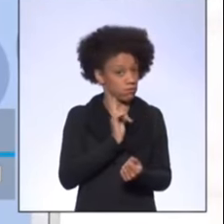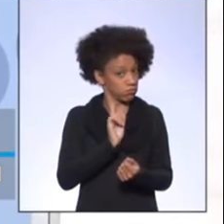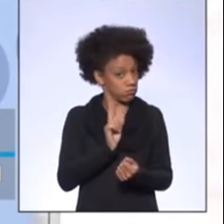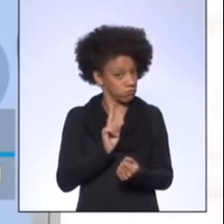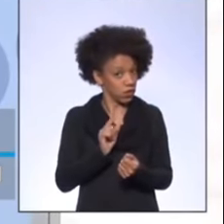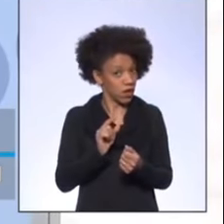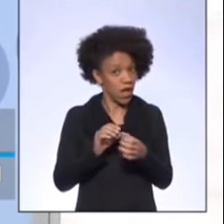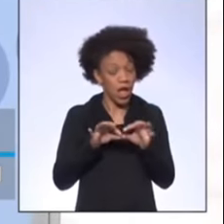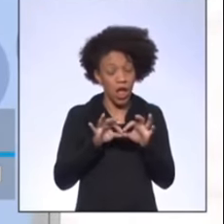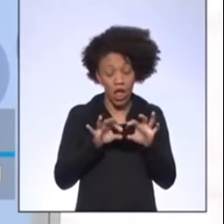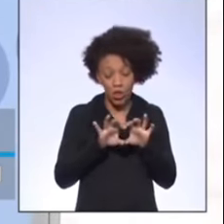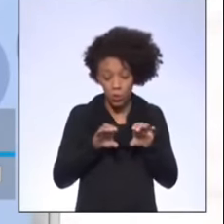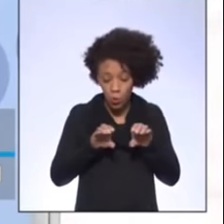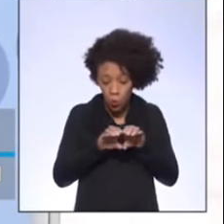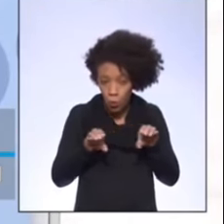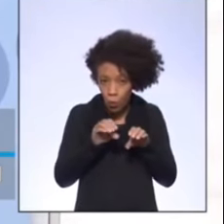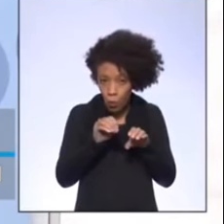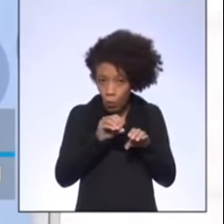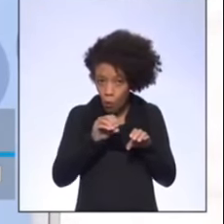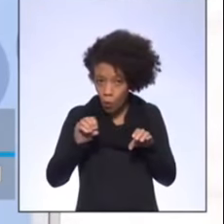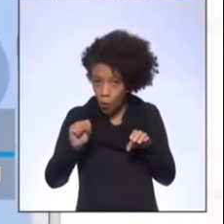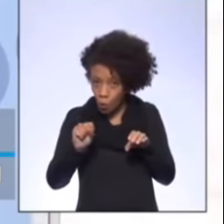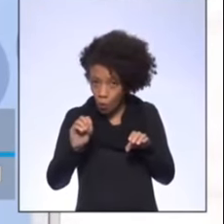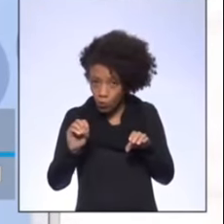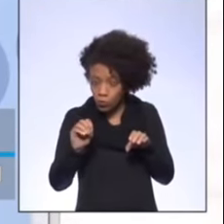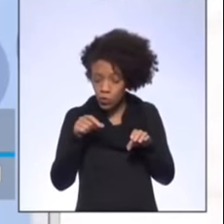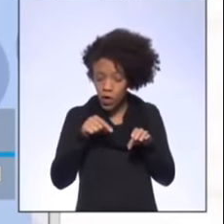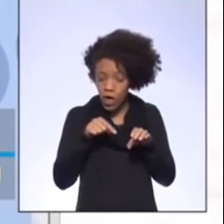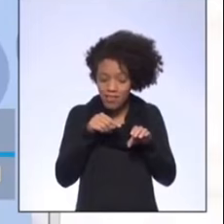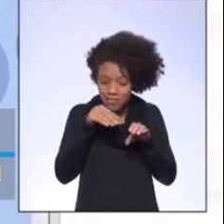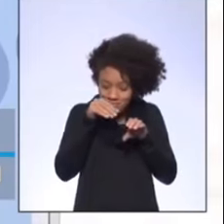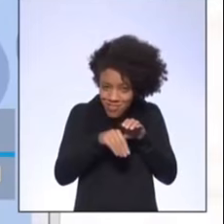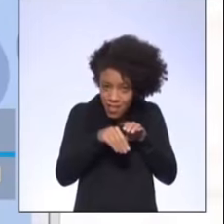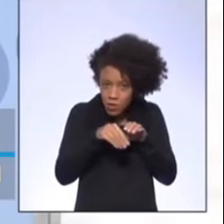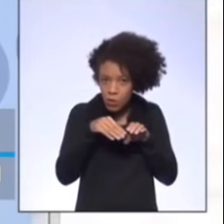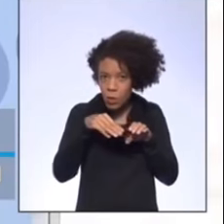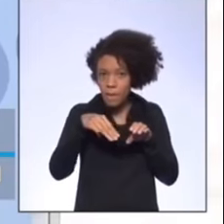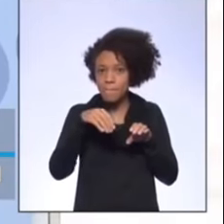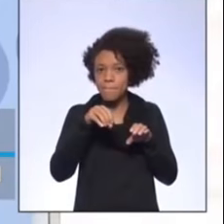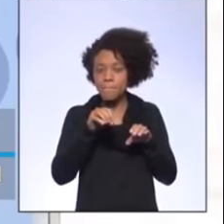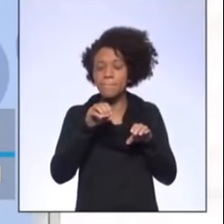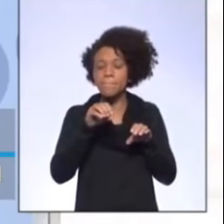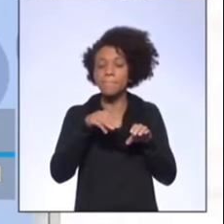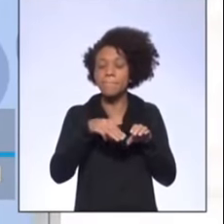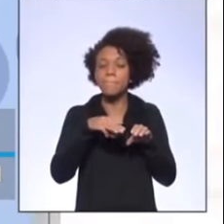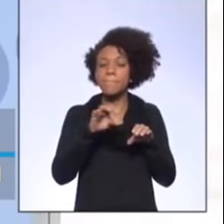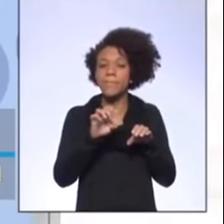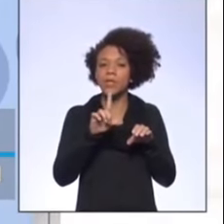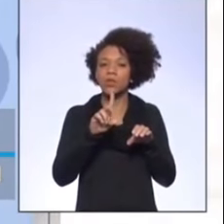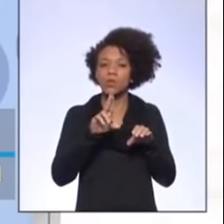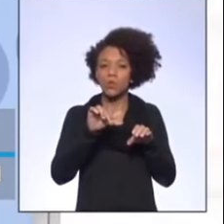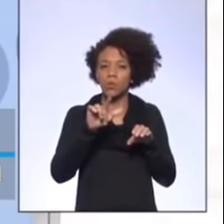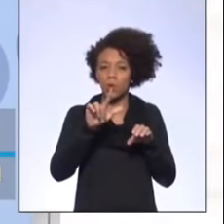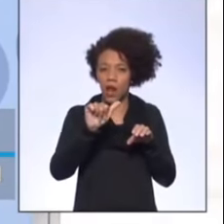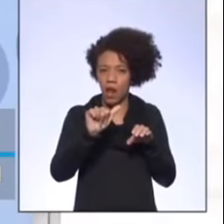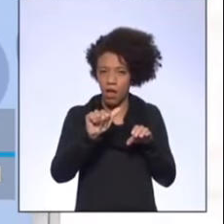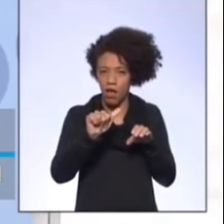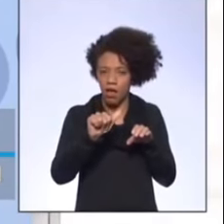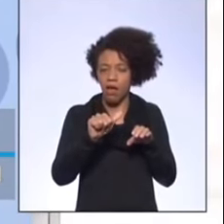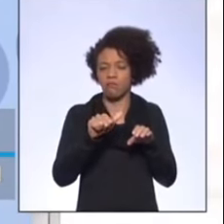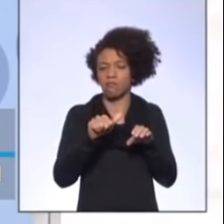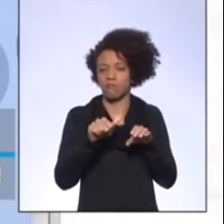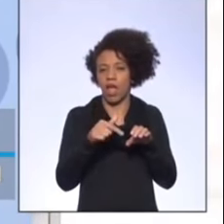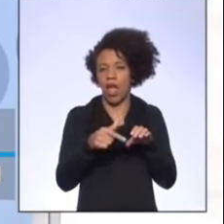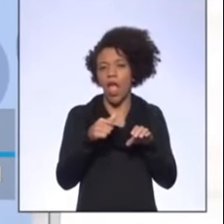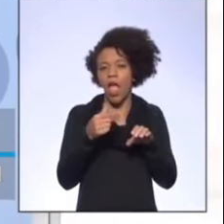Tá bom? A gente tem uma coisa lá dentro do osso chamada medula óssea. Quem já comeu um franguinho sabe, né? Você quebra lá o osso do franguinho, lá da coxa